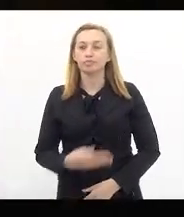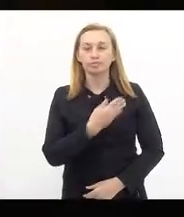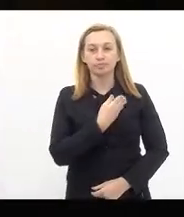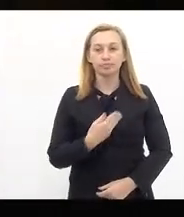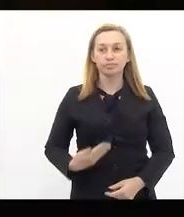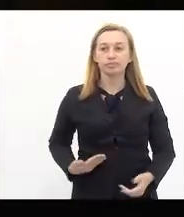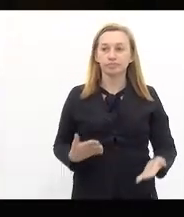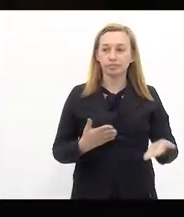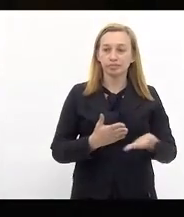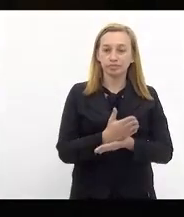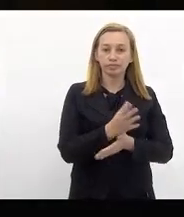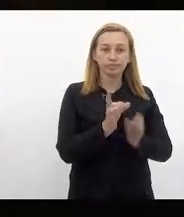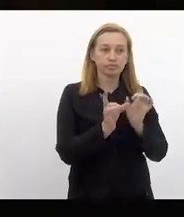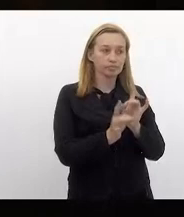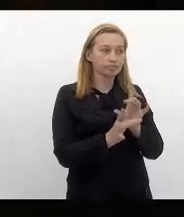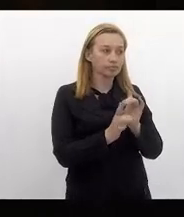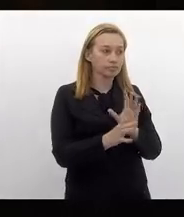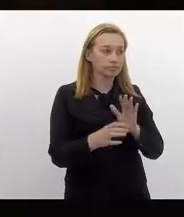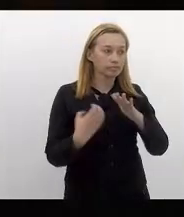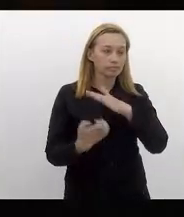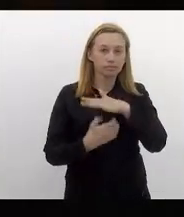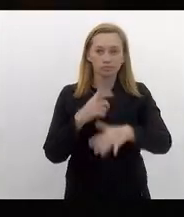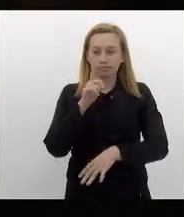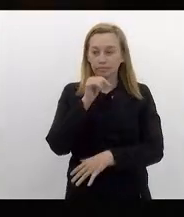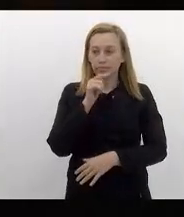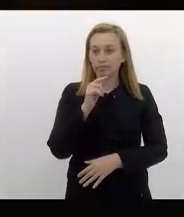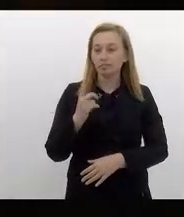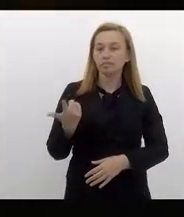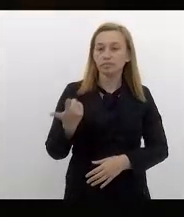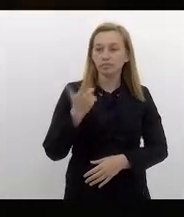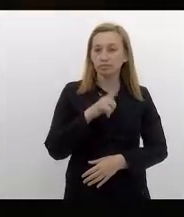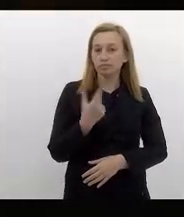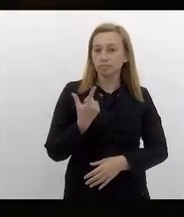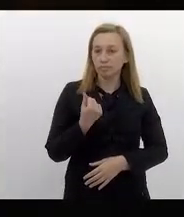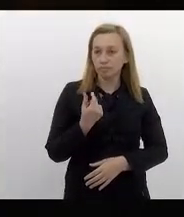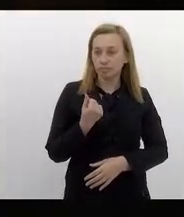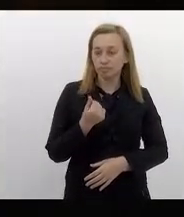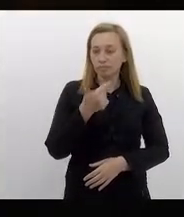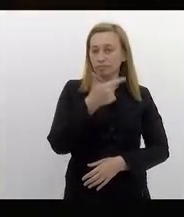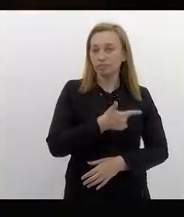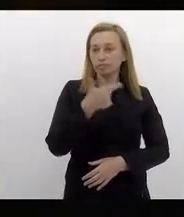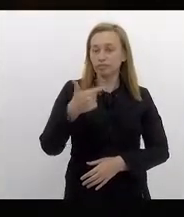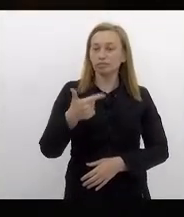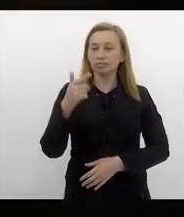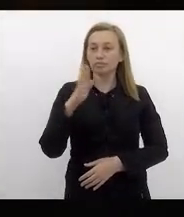a privatização da SEDAI, ganhou um dinheiro, senhora presidenta, 22